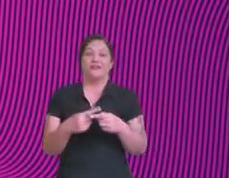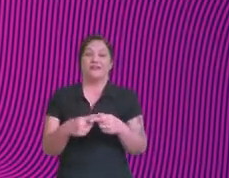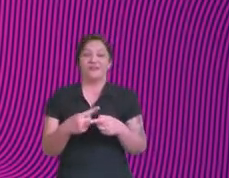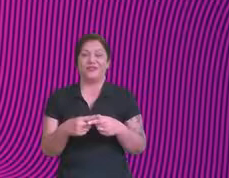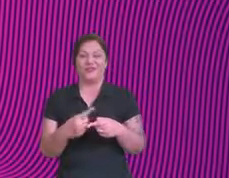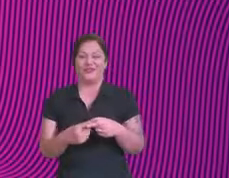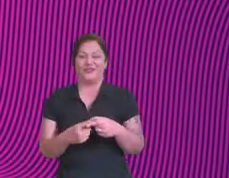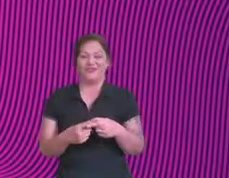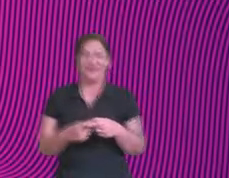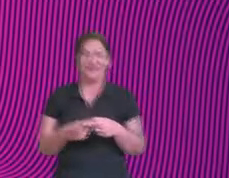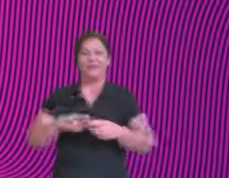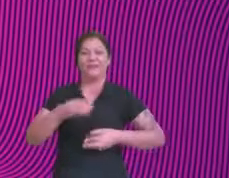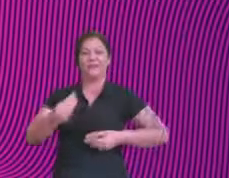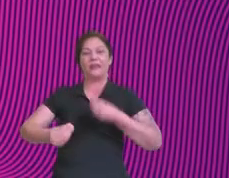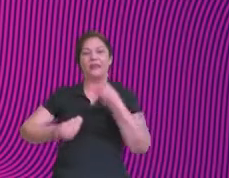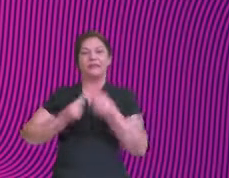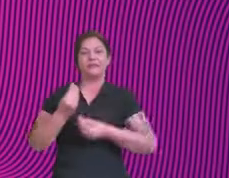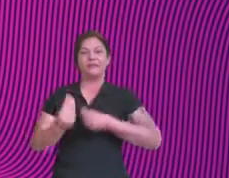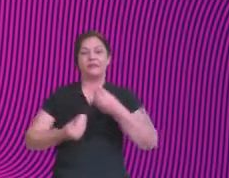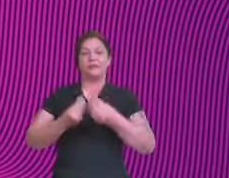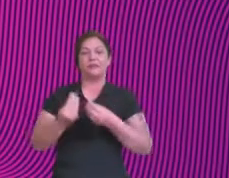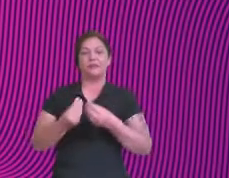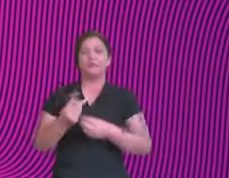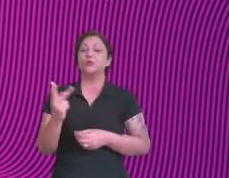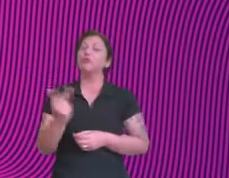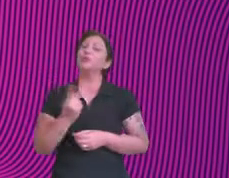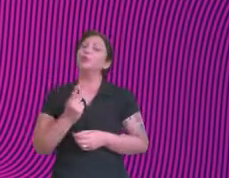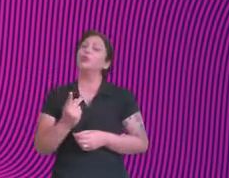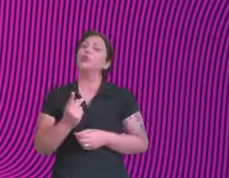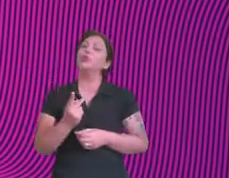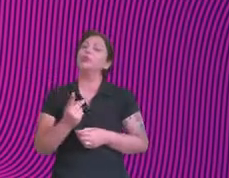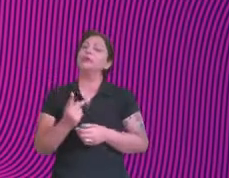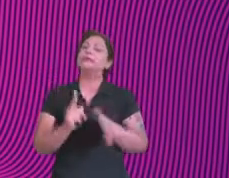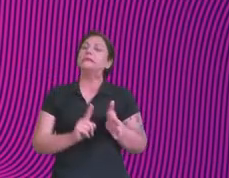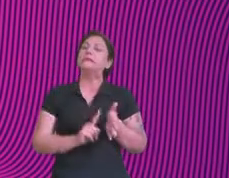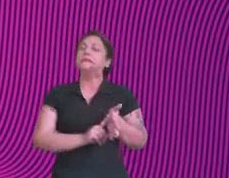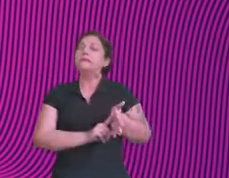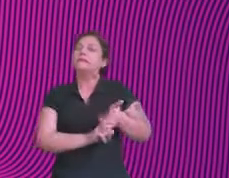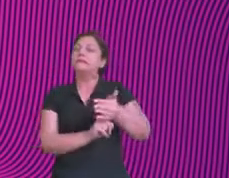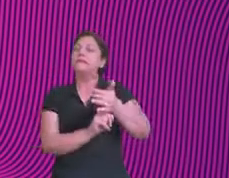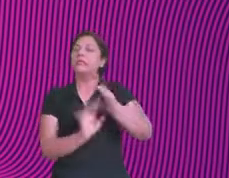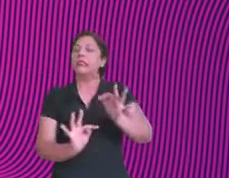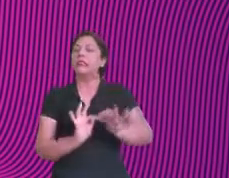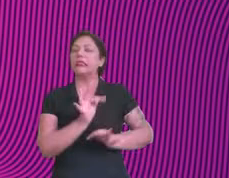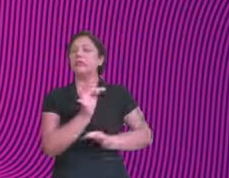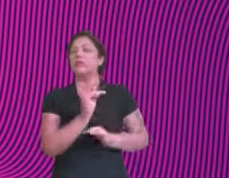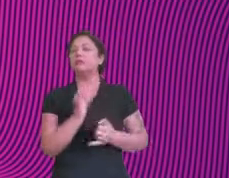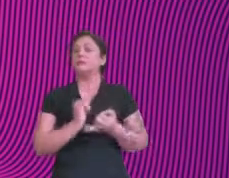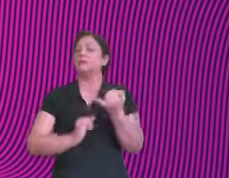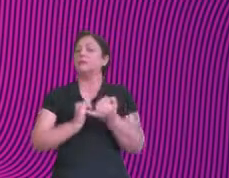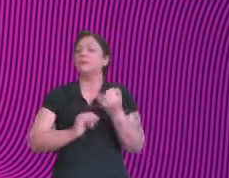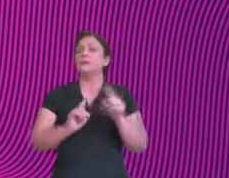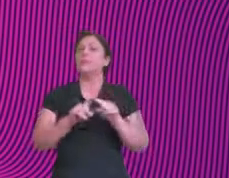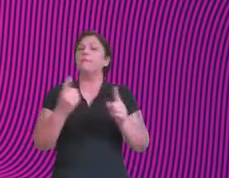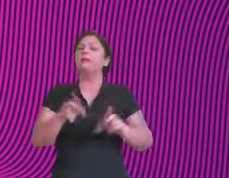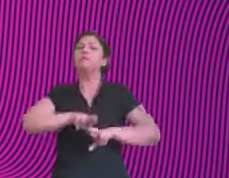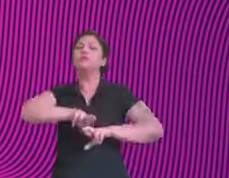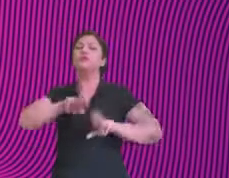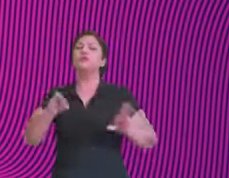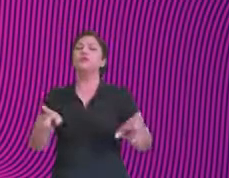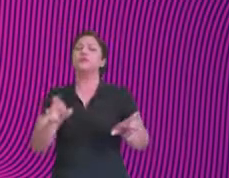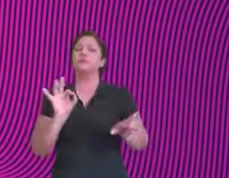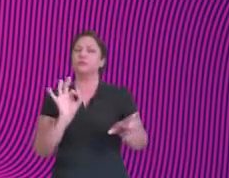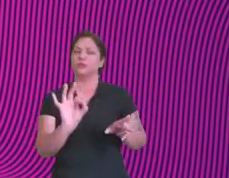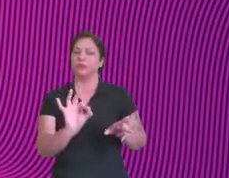gente. São 2 técnicas assim, muito parecidas. O que difere é